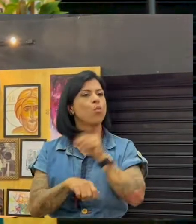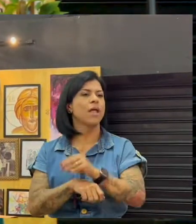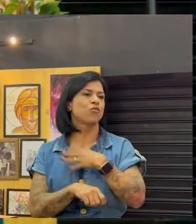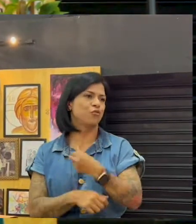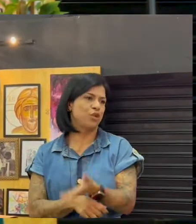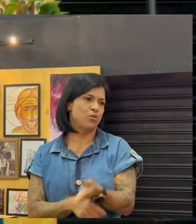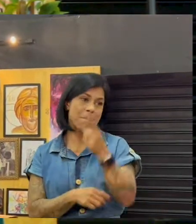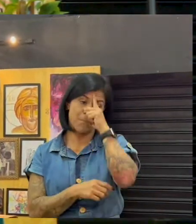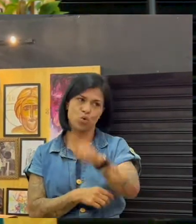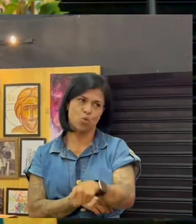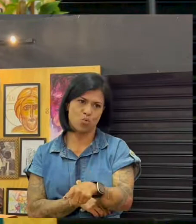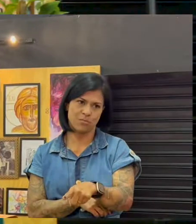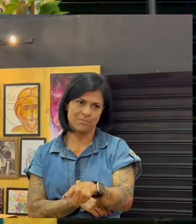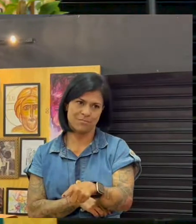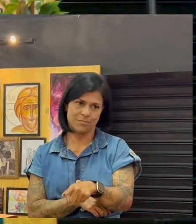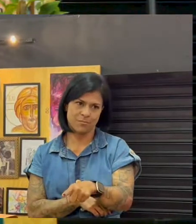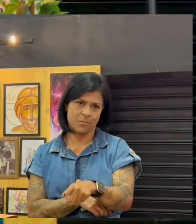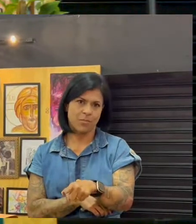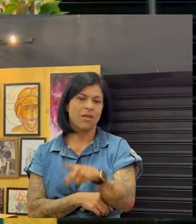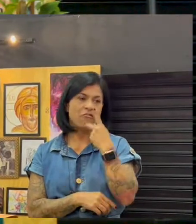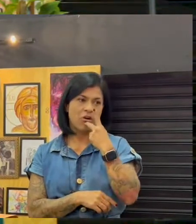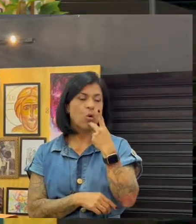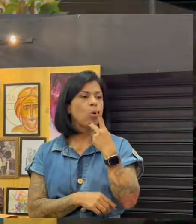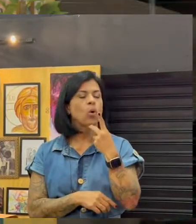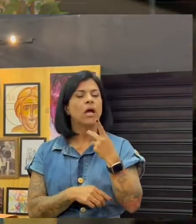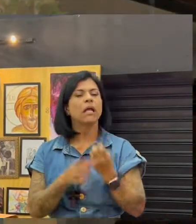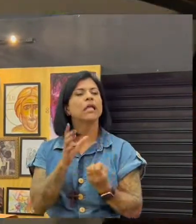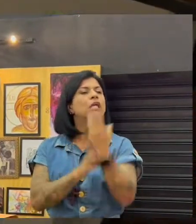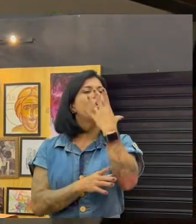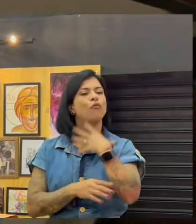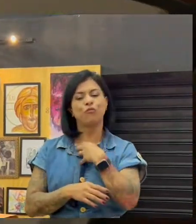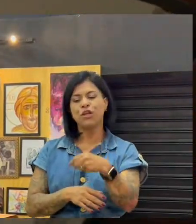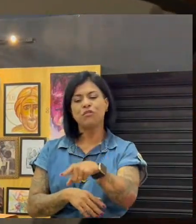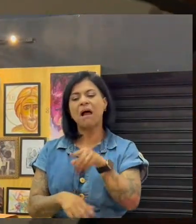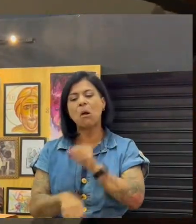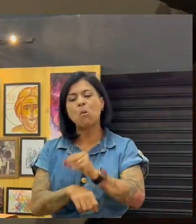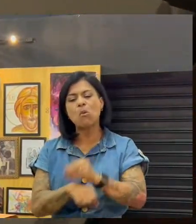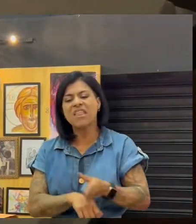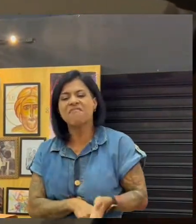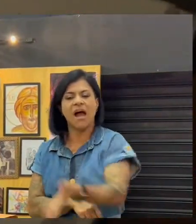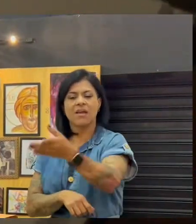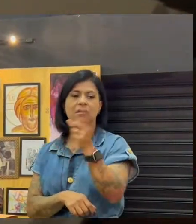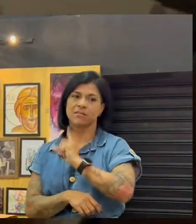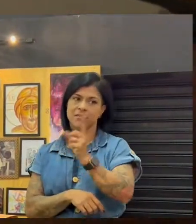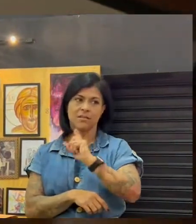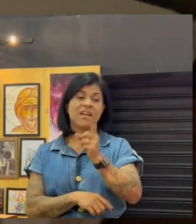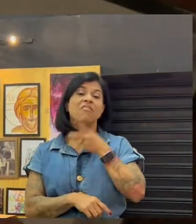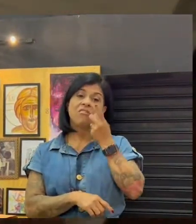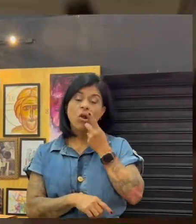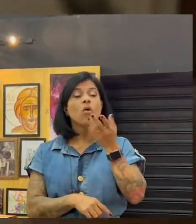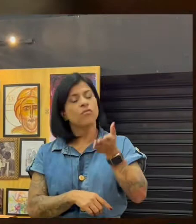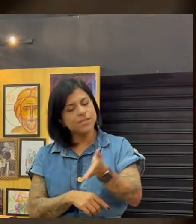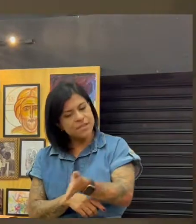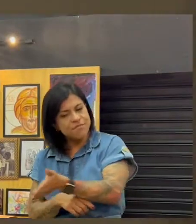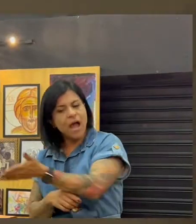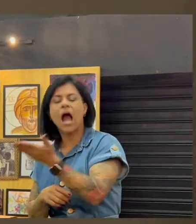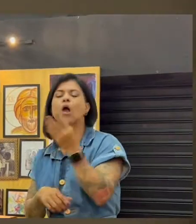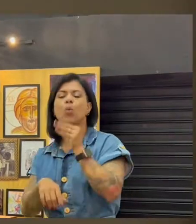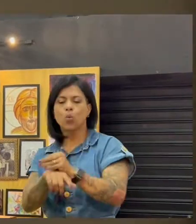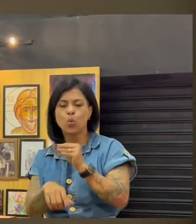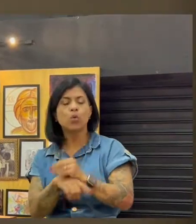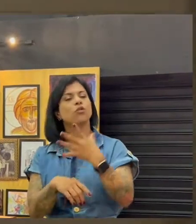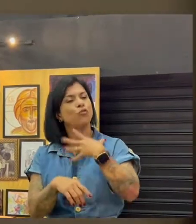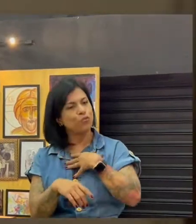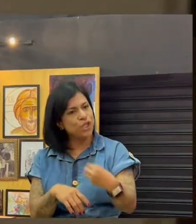para viver a esperança no trabalho é que você é um discípulo de Jesus. Se você tiver um papel, anote